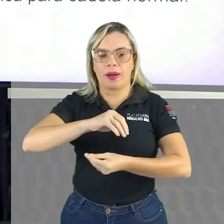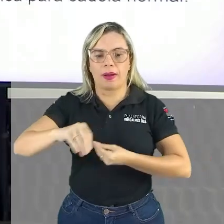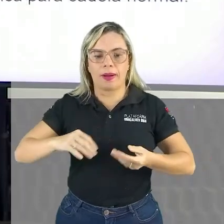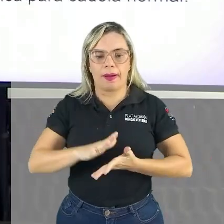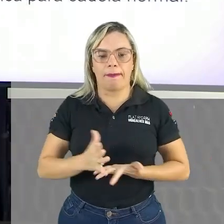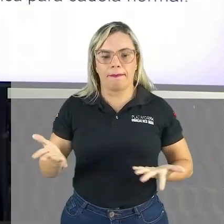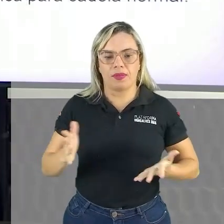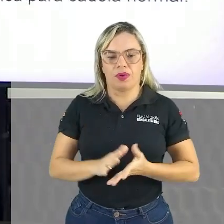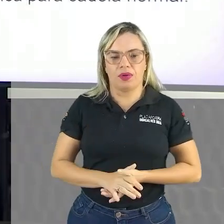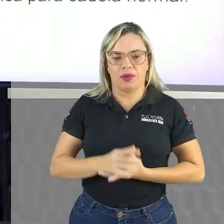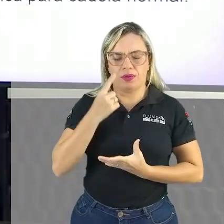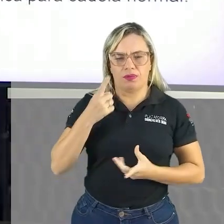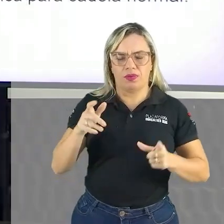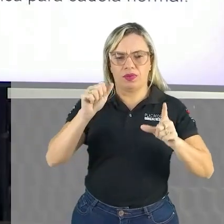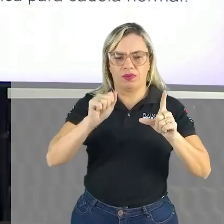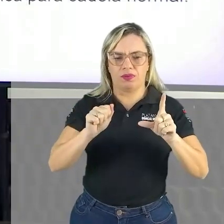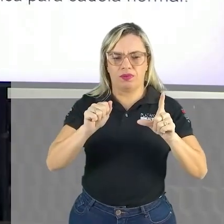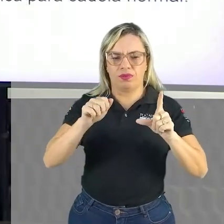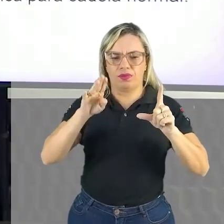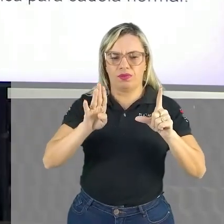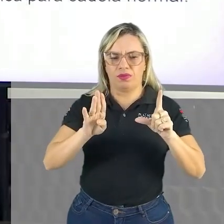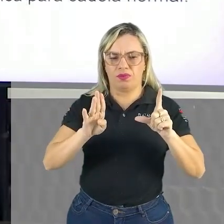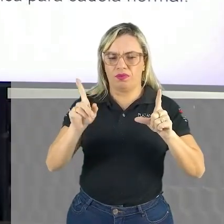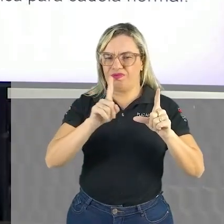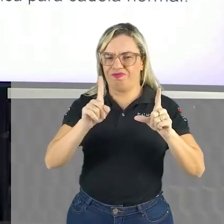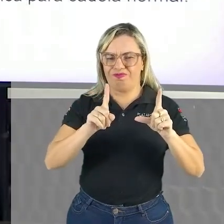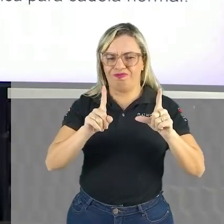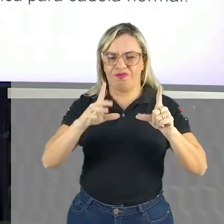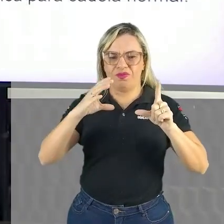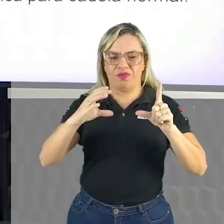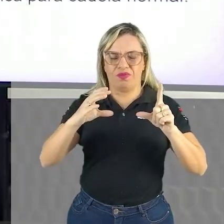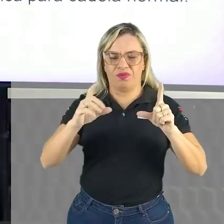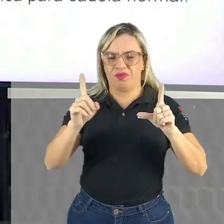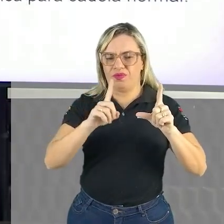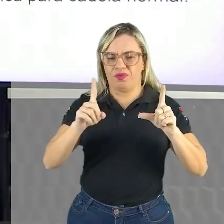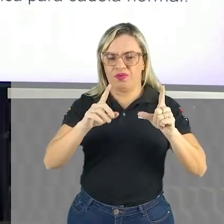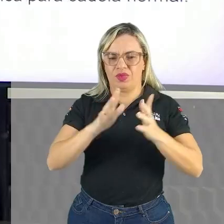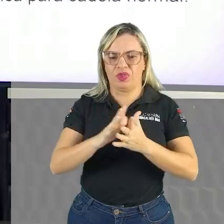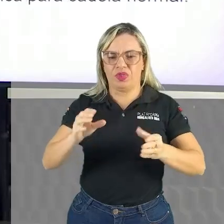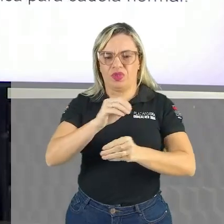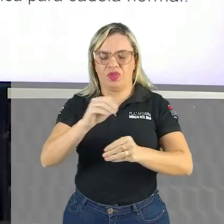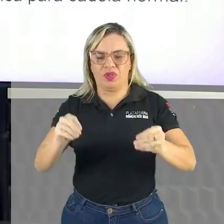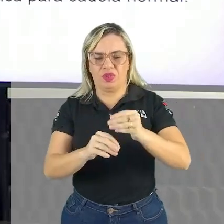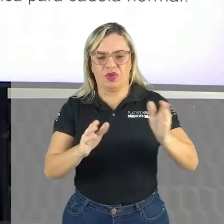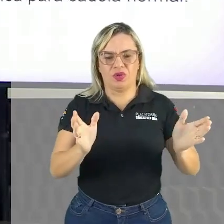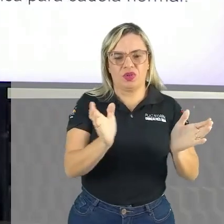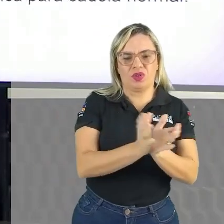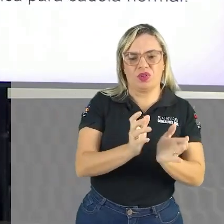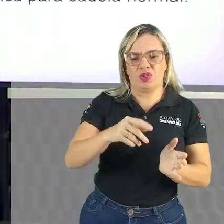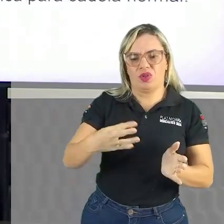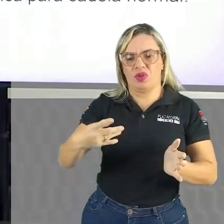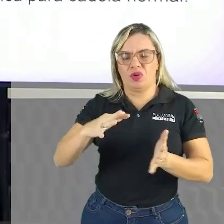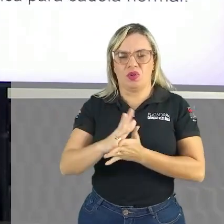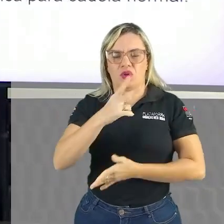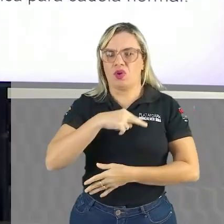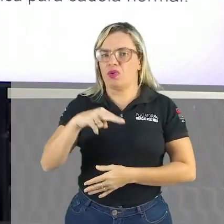isso aqui. Trocar grupos aniônicos por neutro, não posso fazer uma coisa como essa. Eu preciso ter uma parte